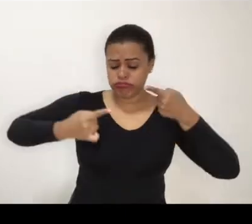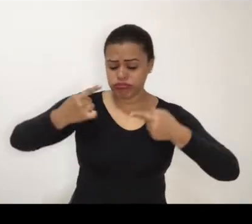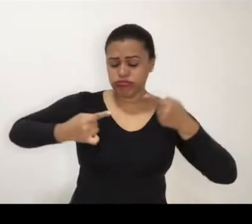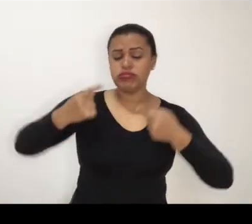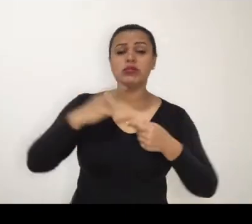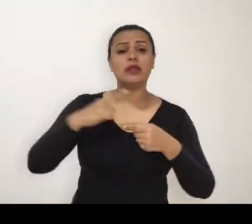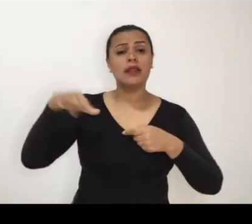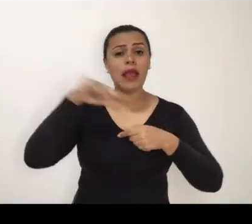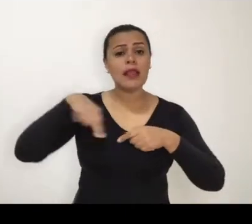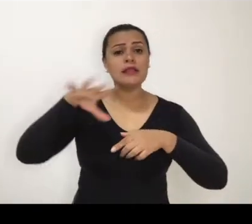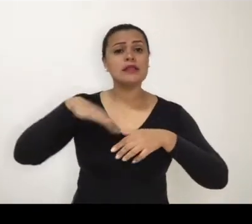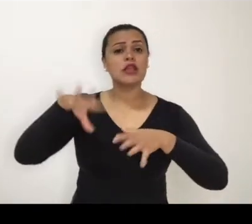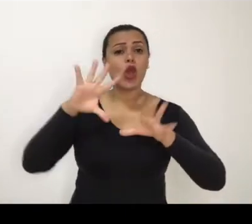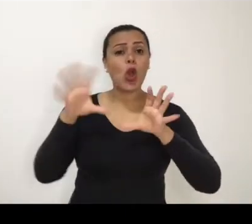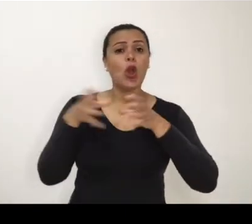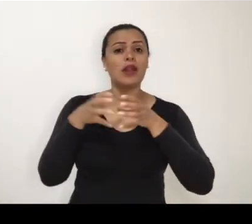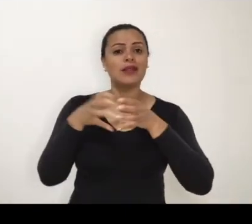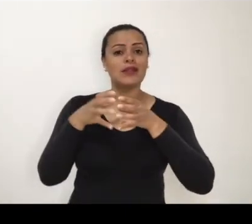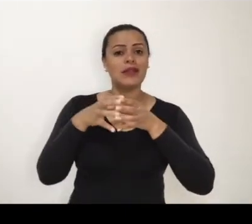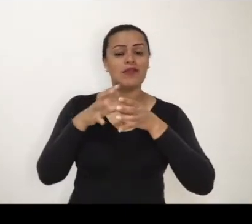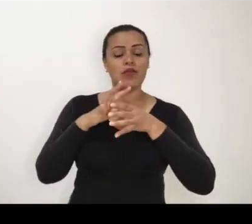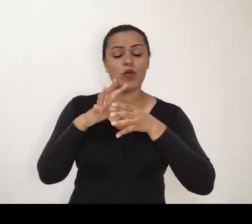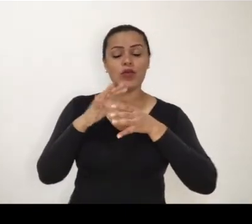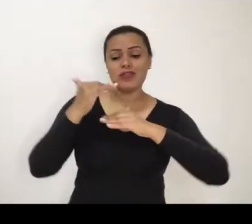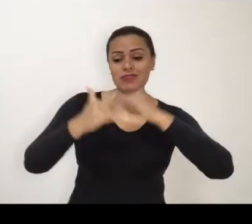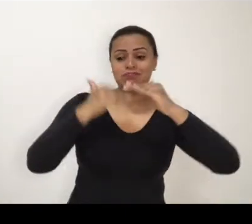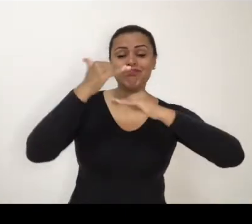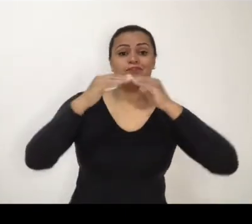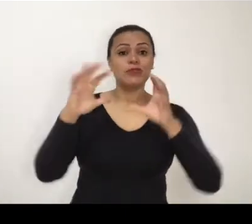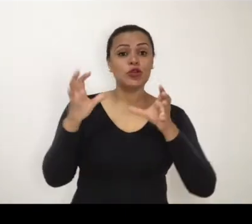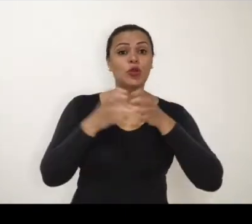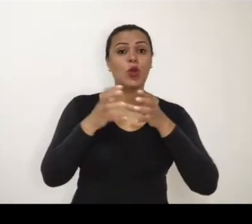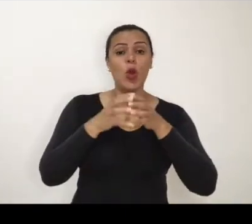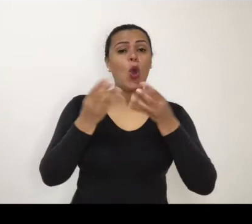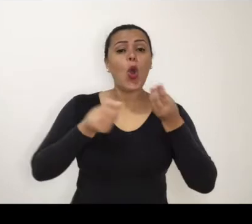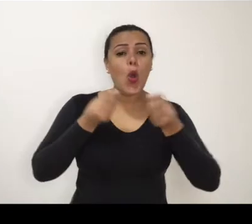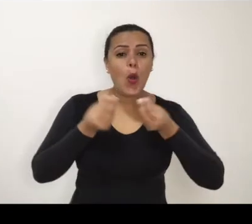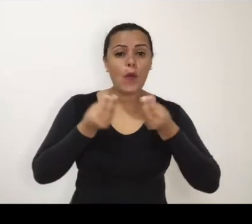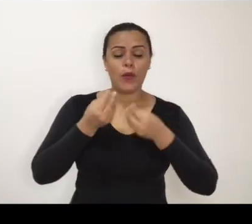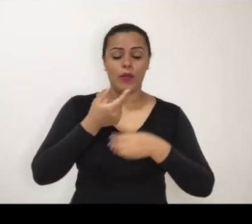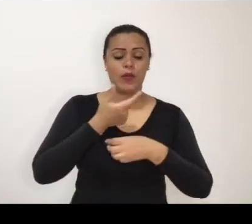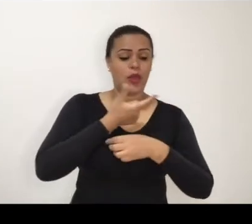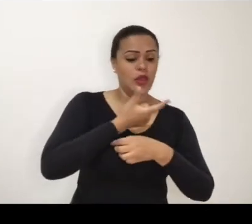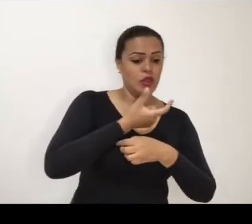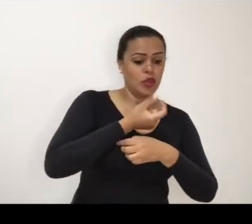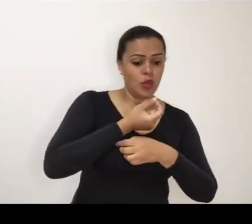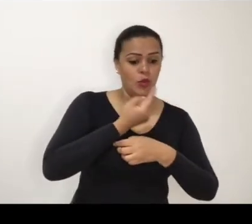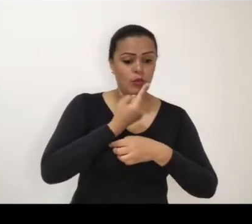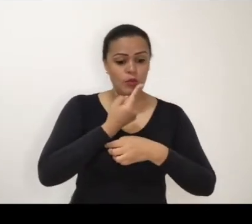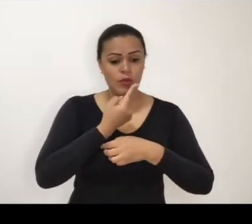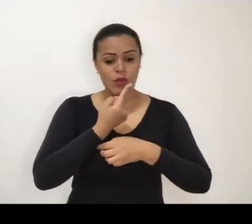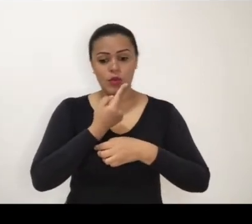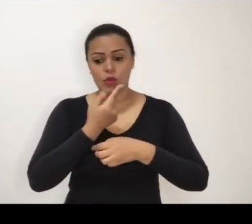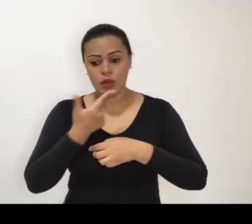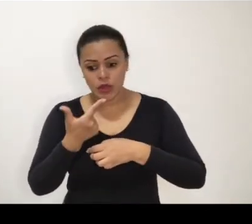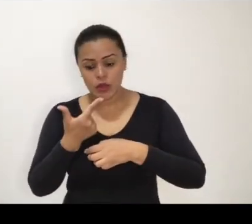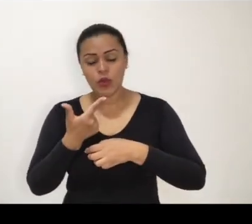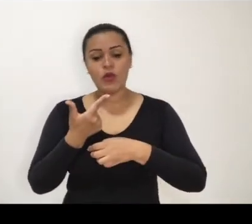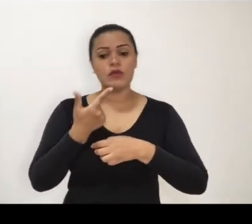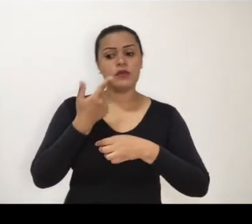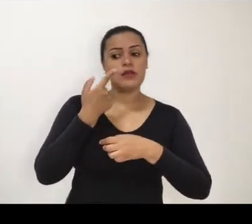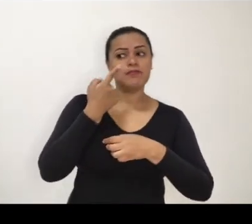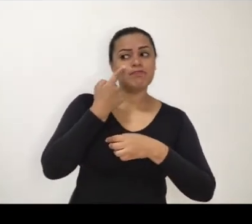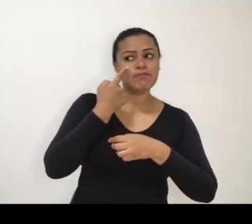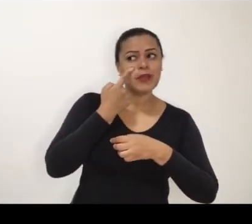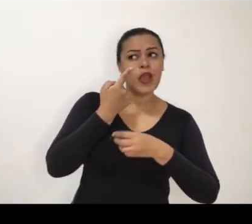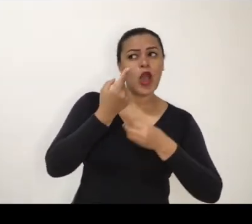meio dessa ideia de processo coletivo, ou seja, como que a partir de 2012, né, você vem intensificando